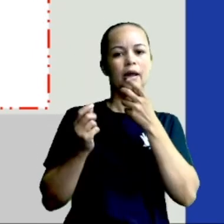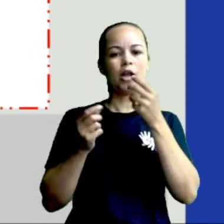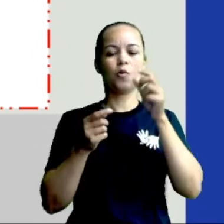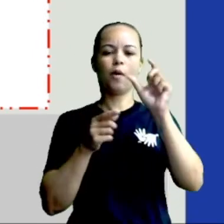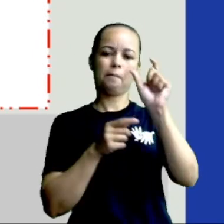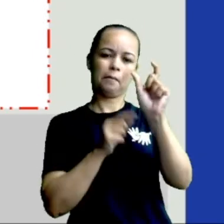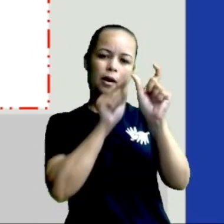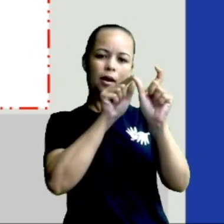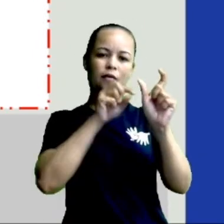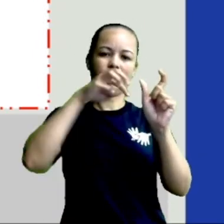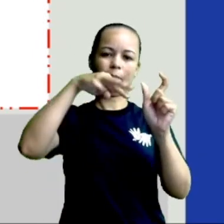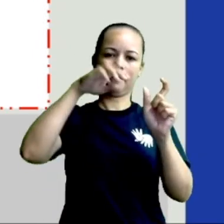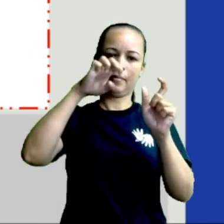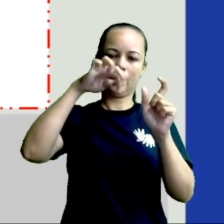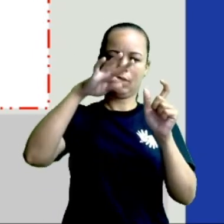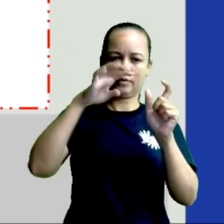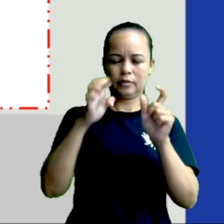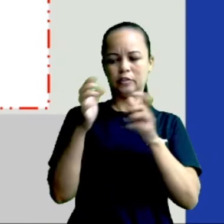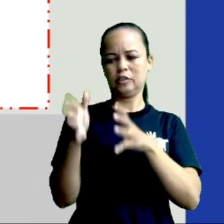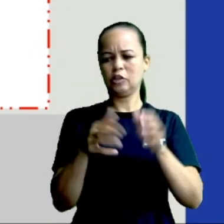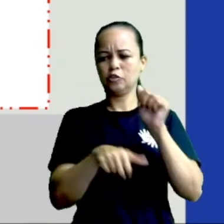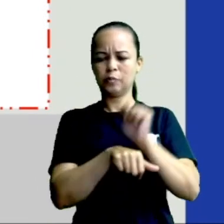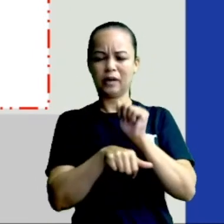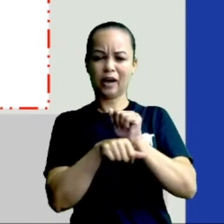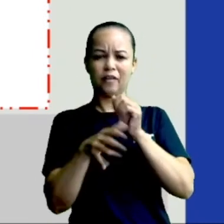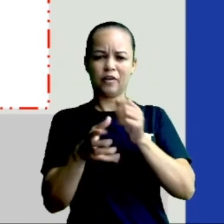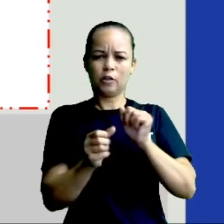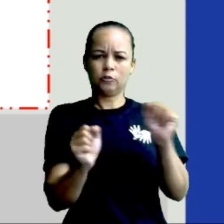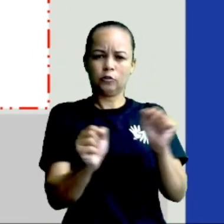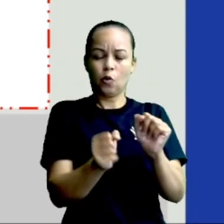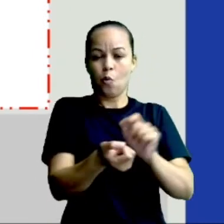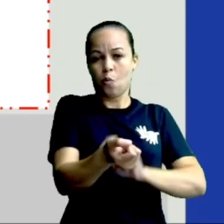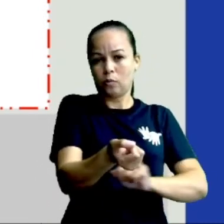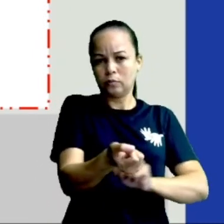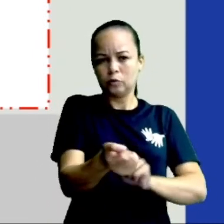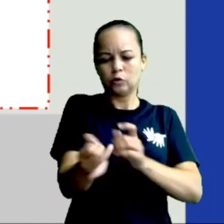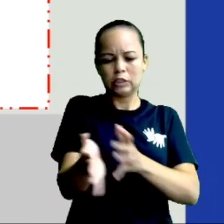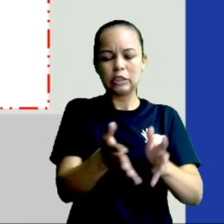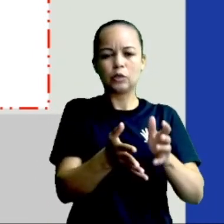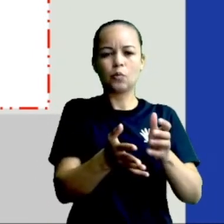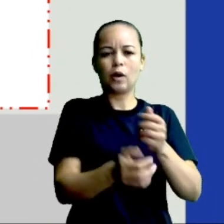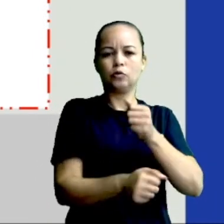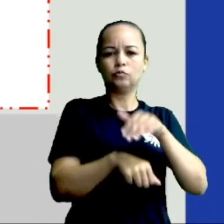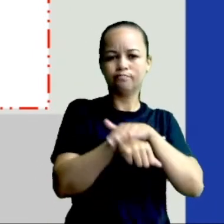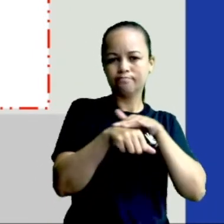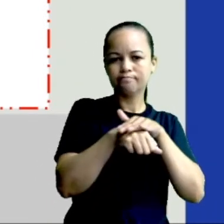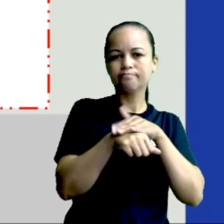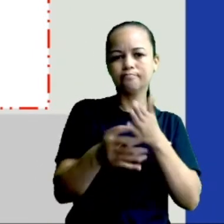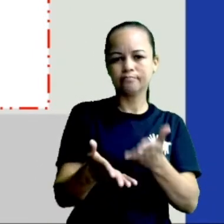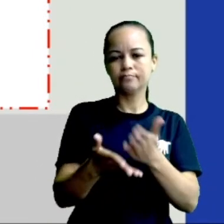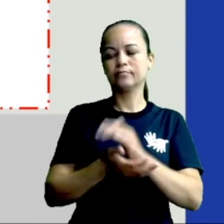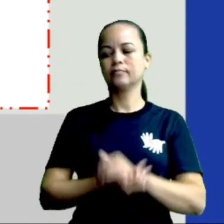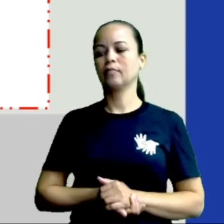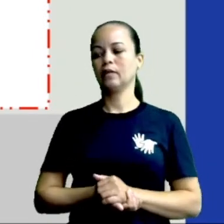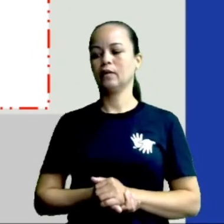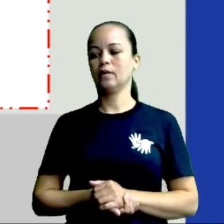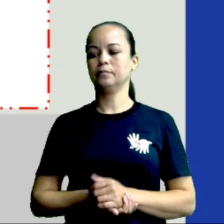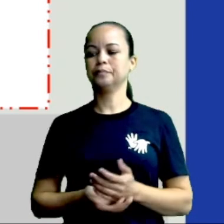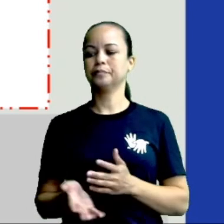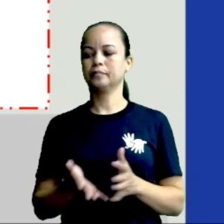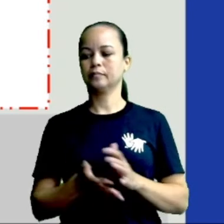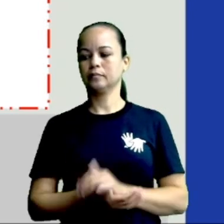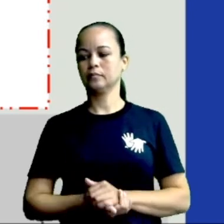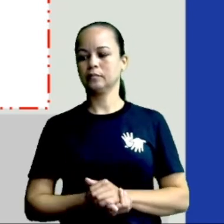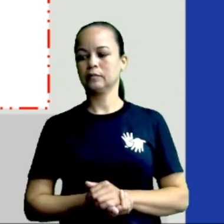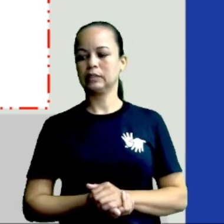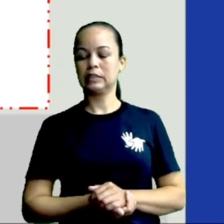forma, olhava áspero e rudemente o aluno que conversava. Certo? Outro ponto aqui.